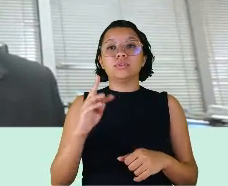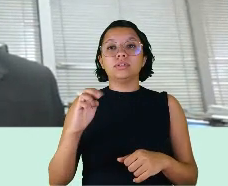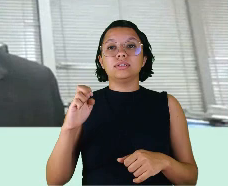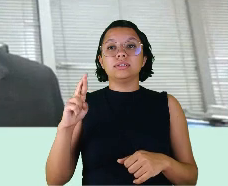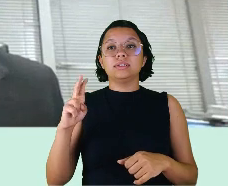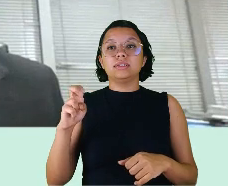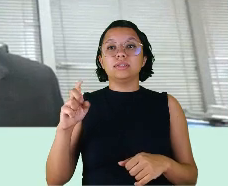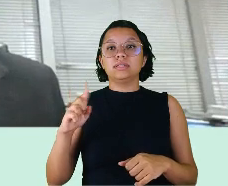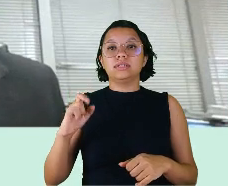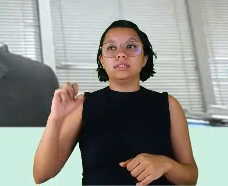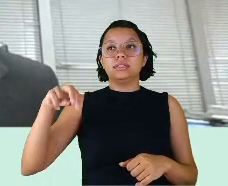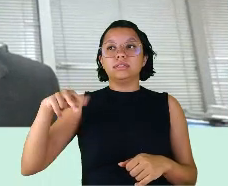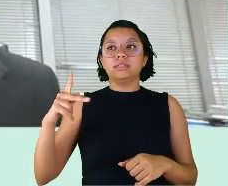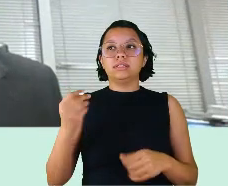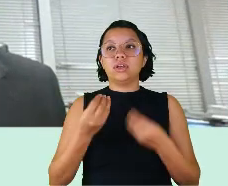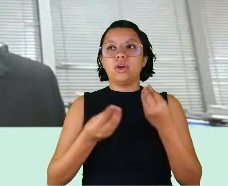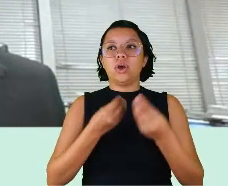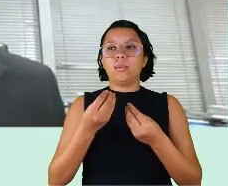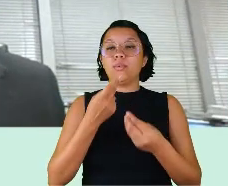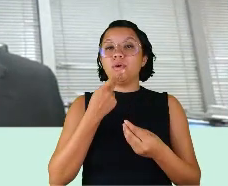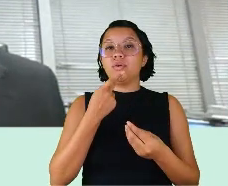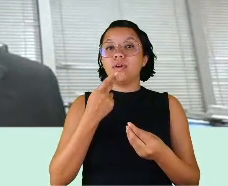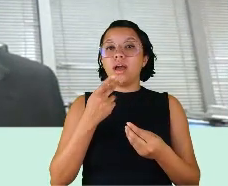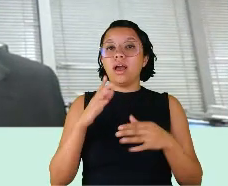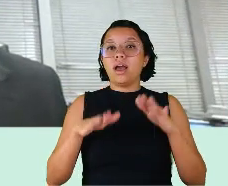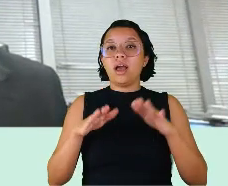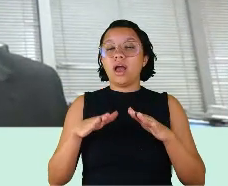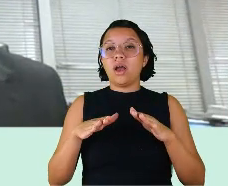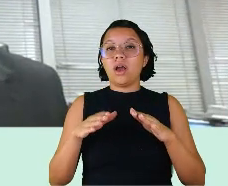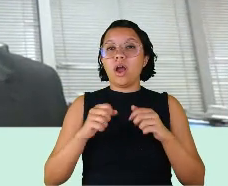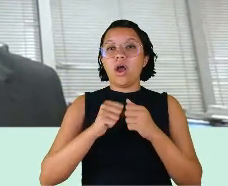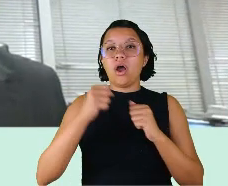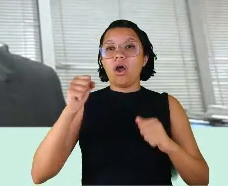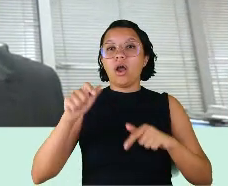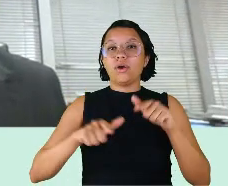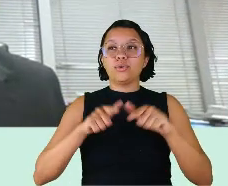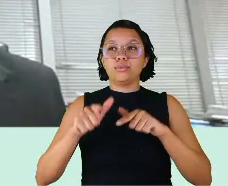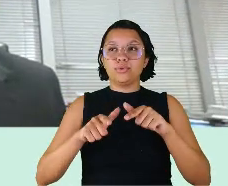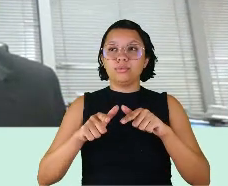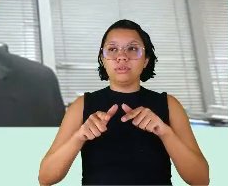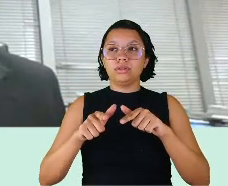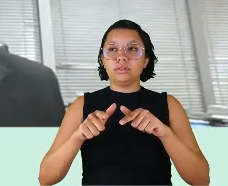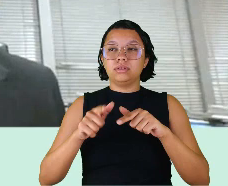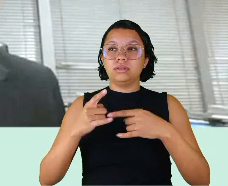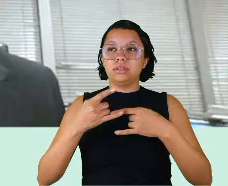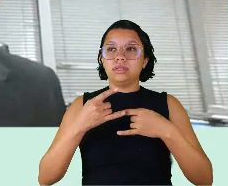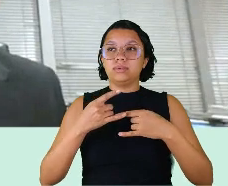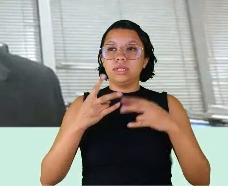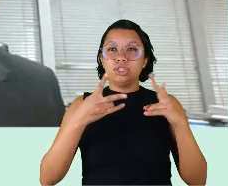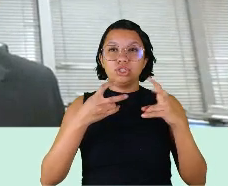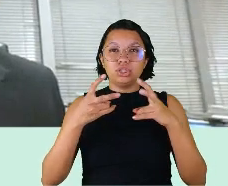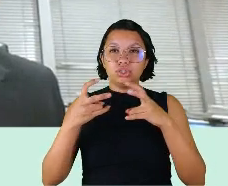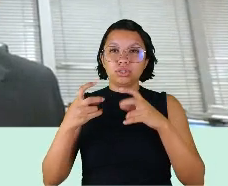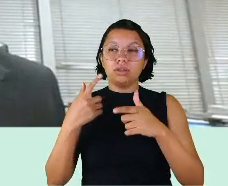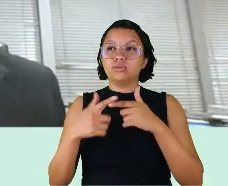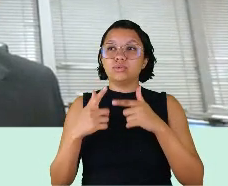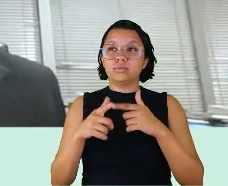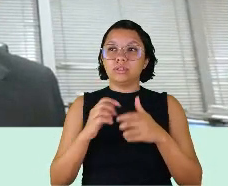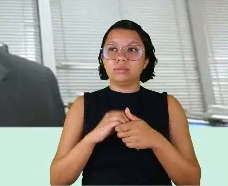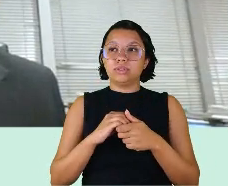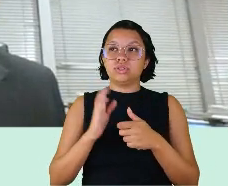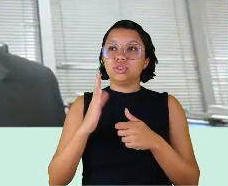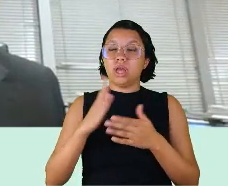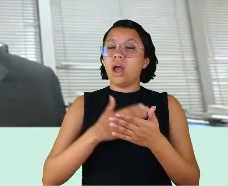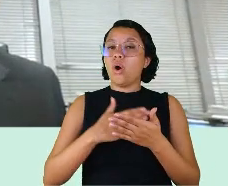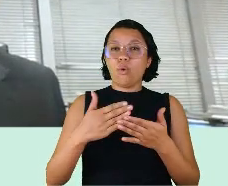começo do nosso evento, né, acho que é desnudando os problemas do teletrabalho, que ninguém tem solução aqui, mas identificar os problemas já é